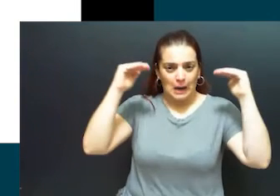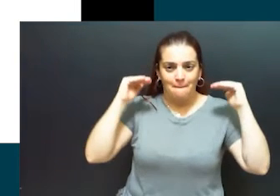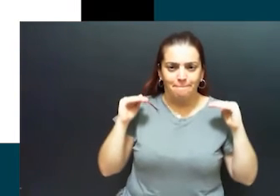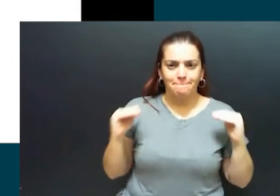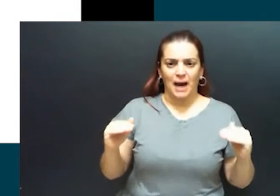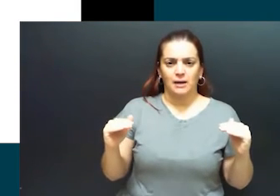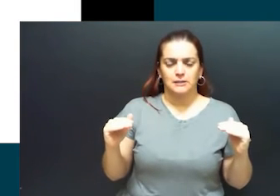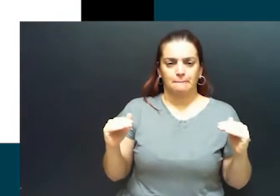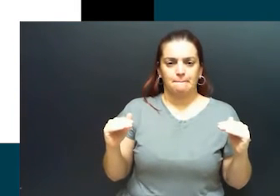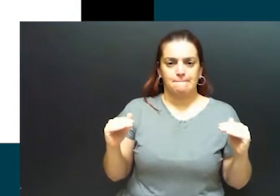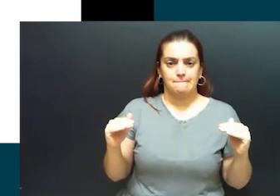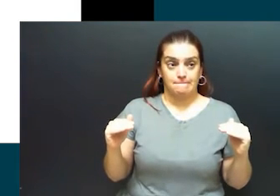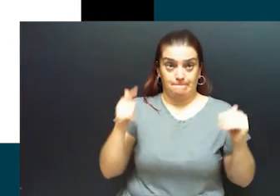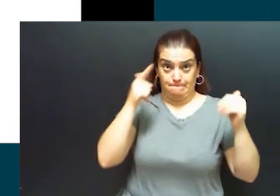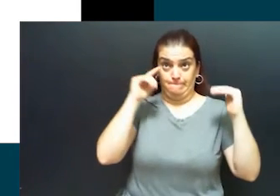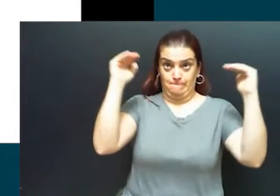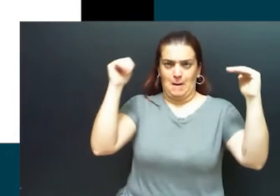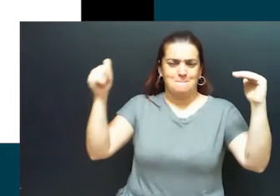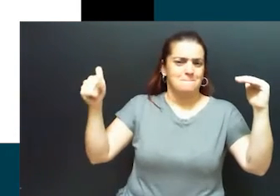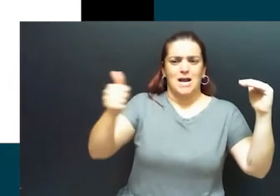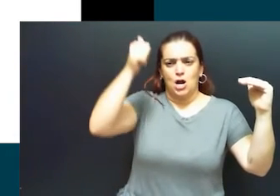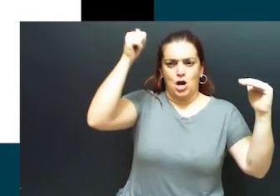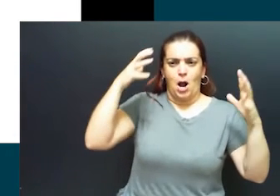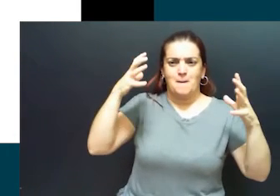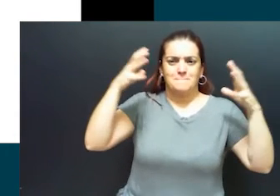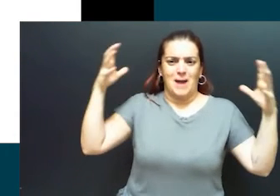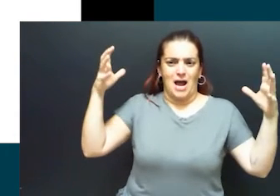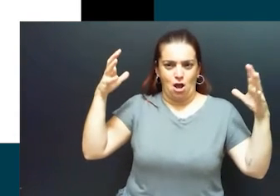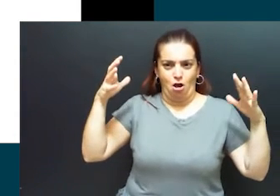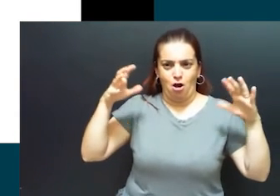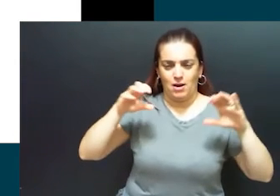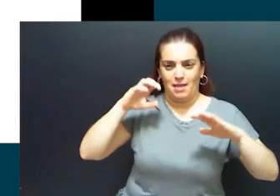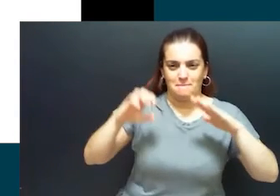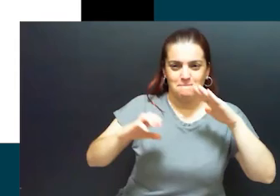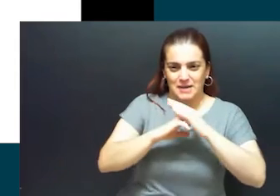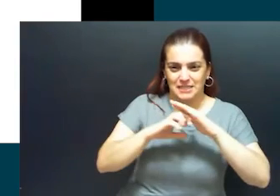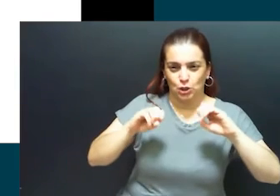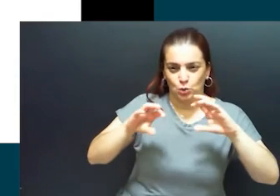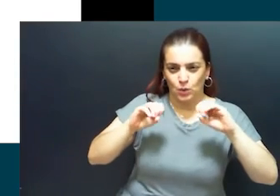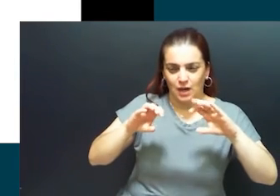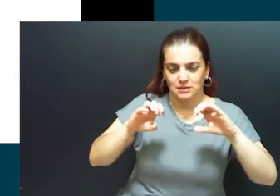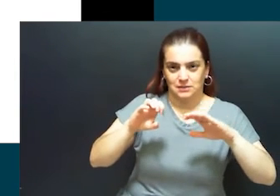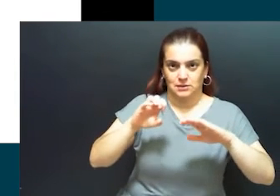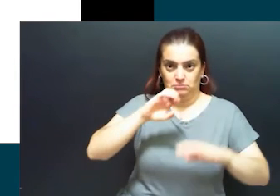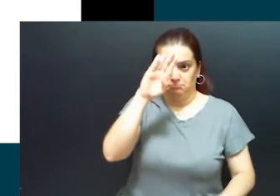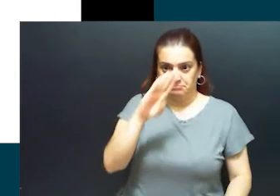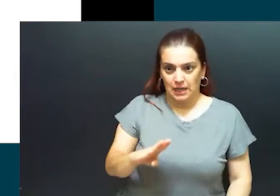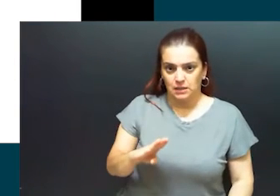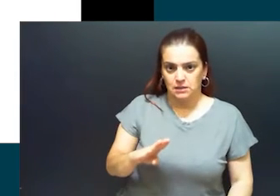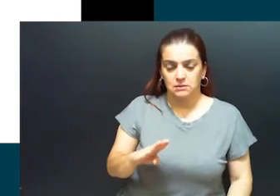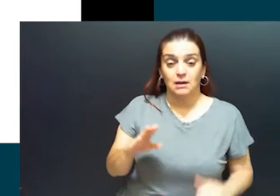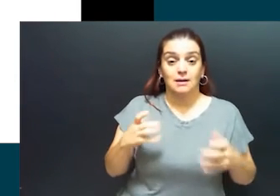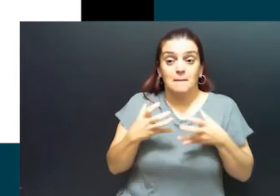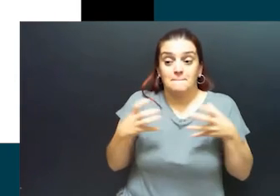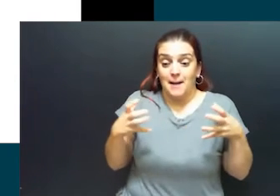para se tornar a maior empresa de educação à distância do mercado brasileiro, a gente entende que uma estratégia é crescer a divisão de